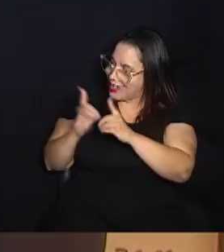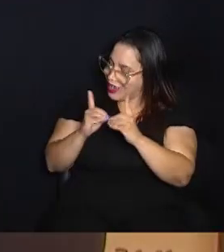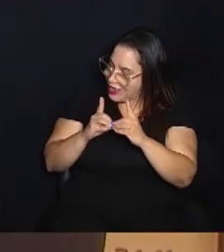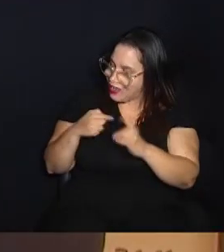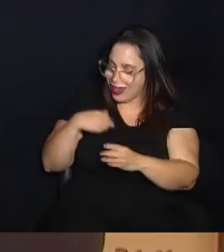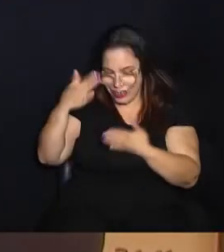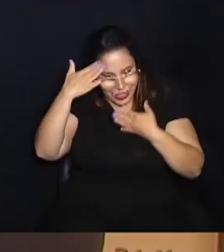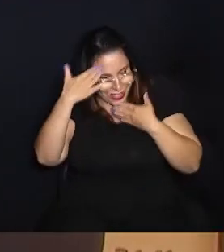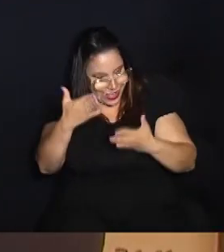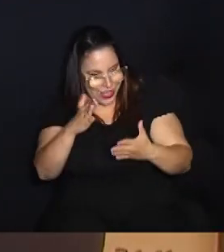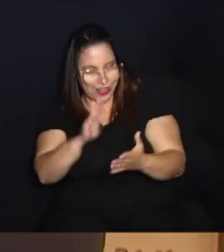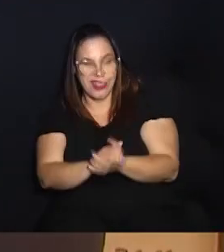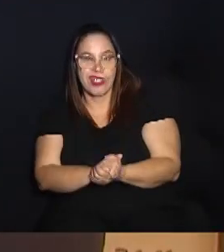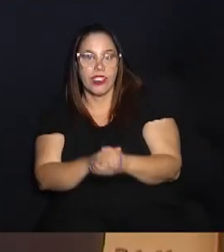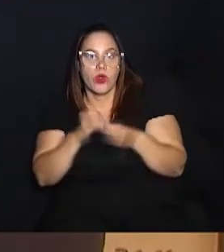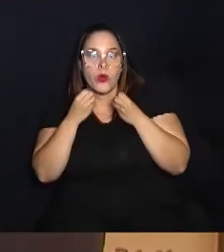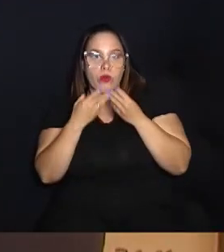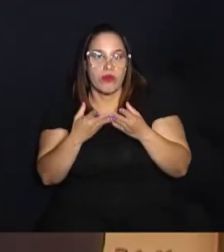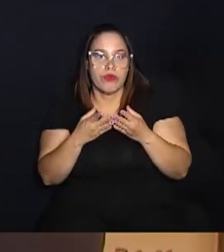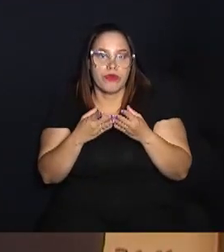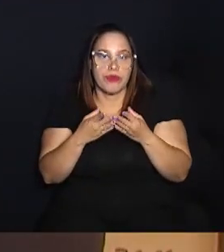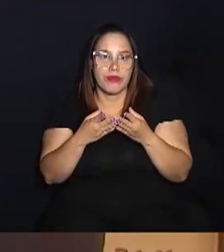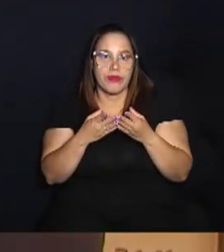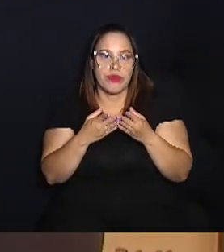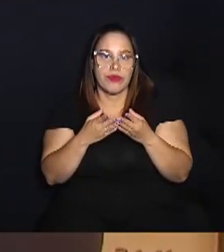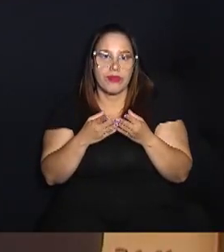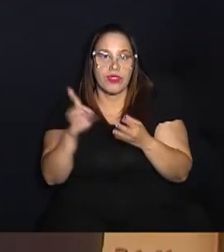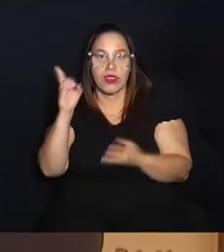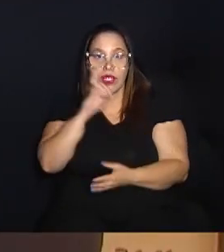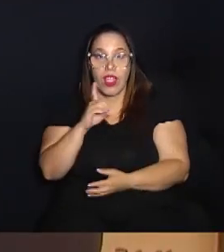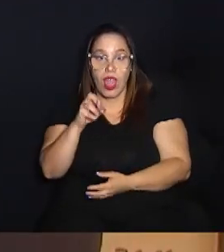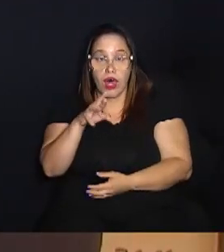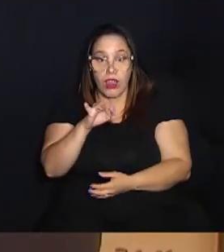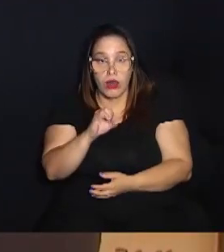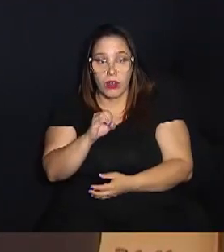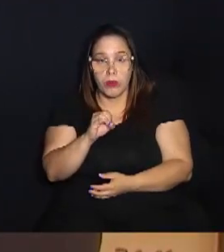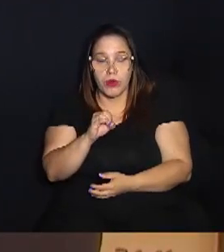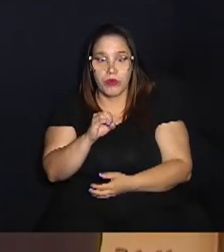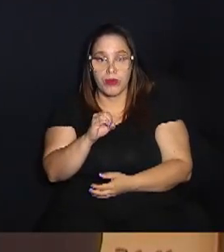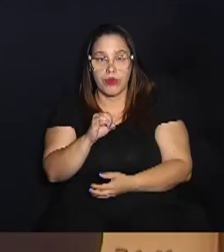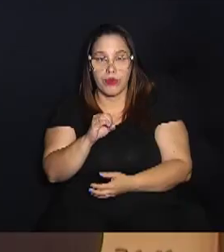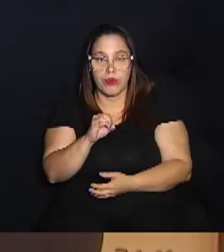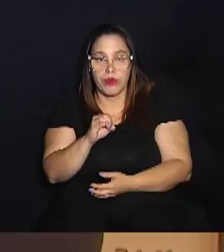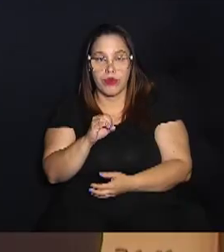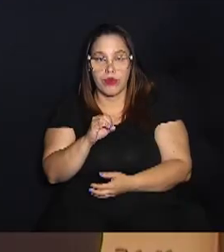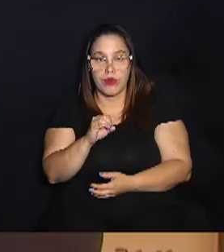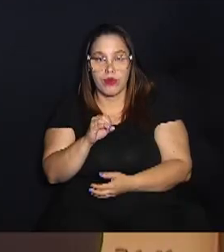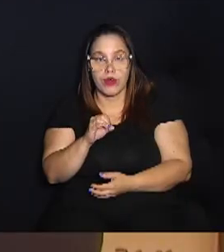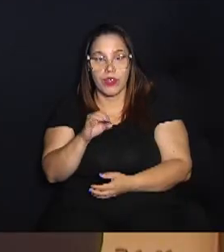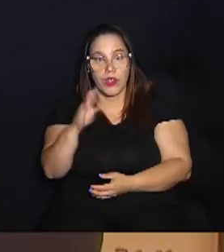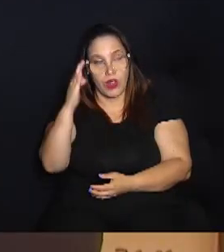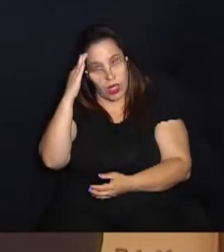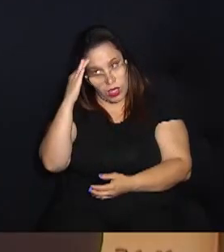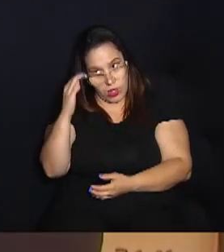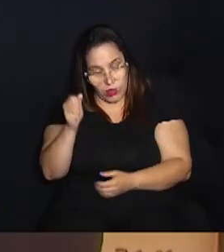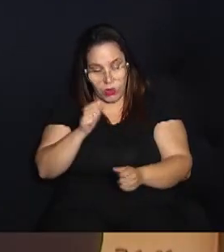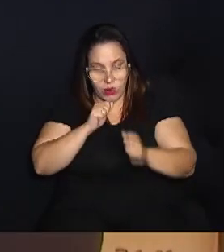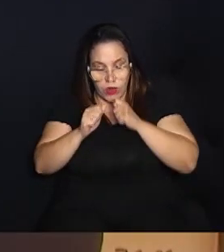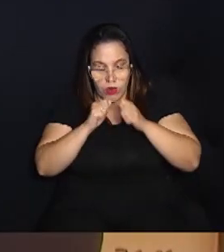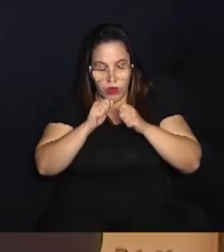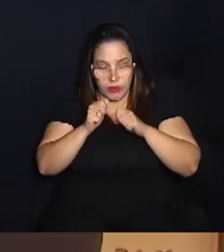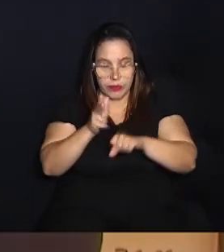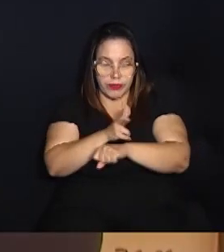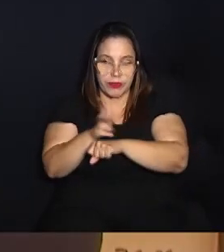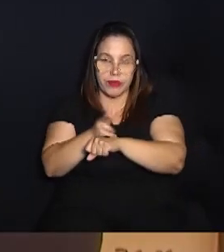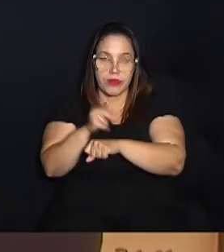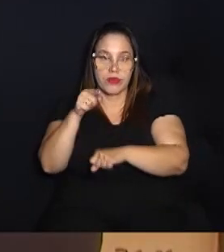Eu que agradeço. Bom, Domingos, que a Nima se refere, é o nosso Sávio Monteiro, repórter